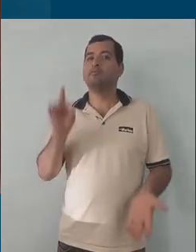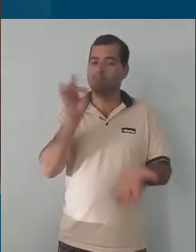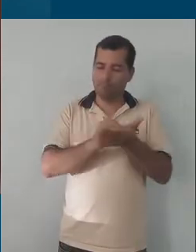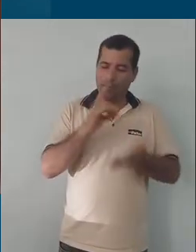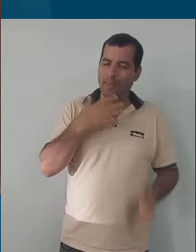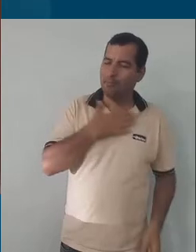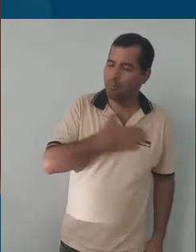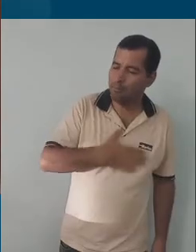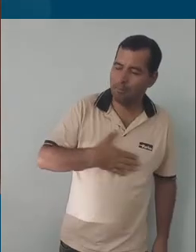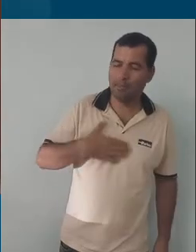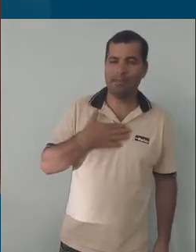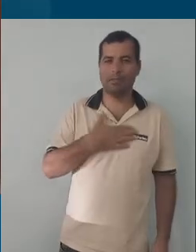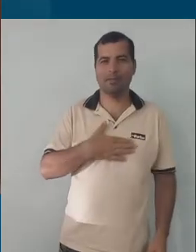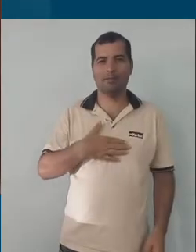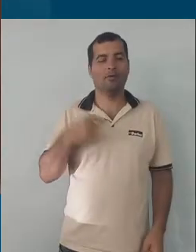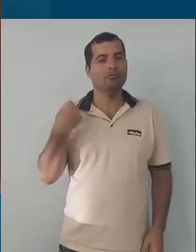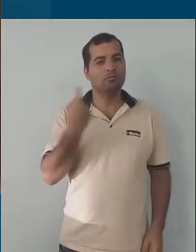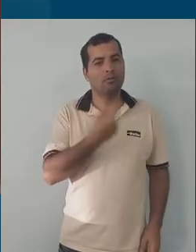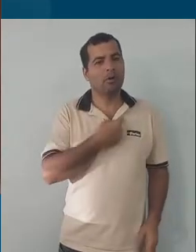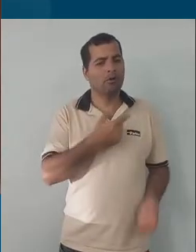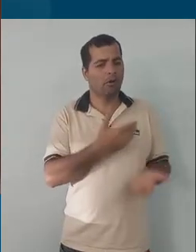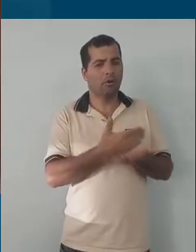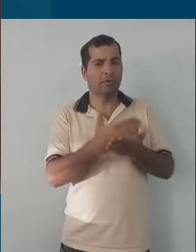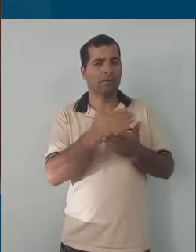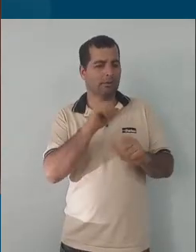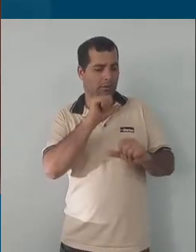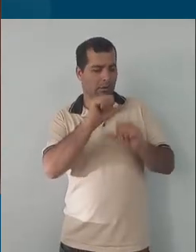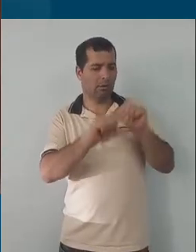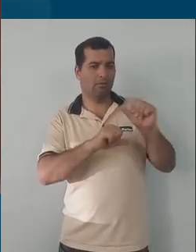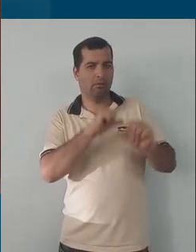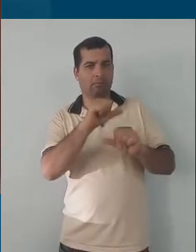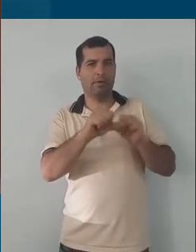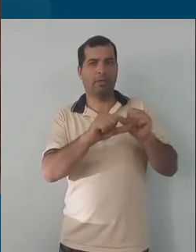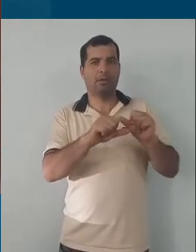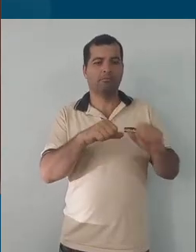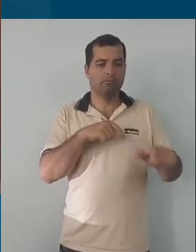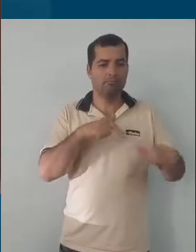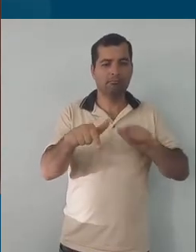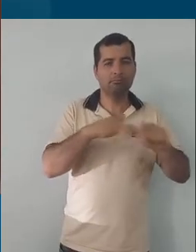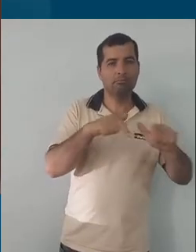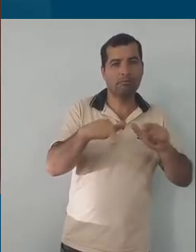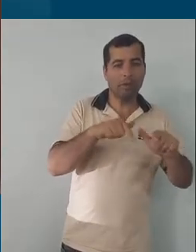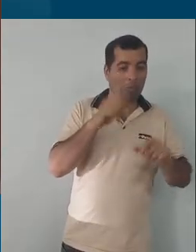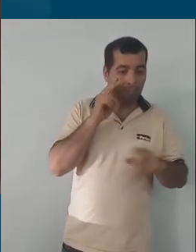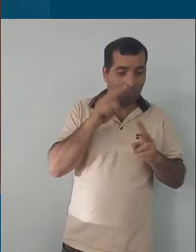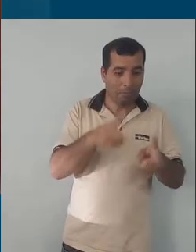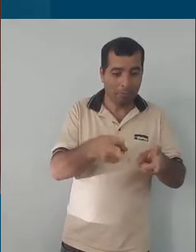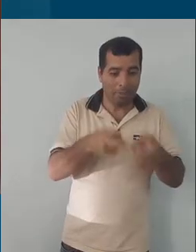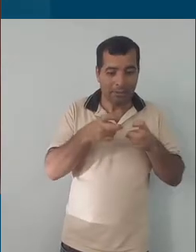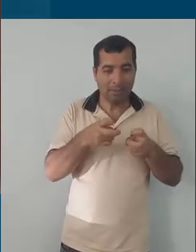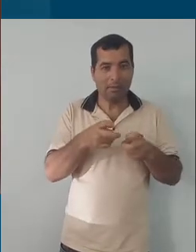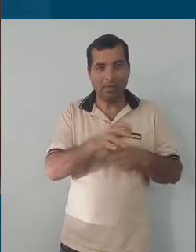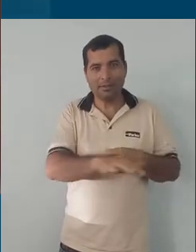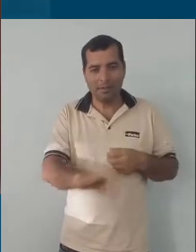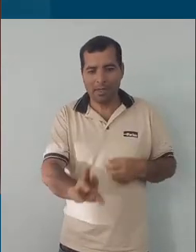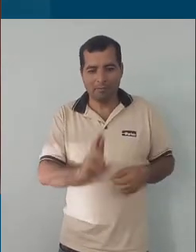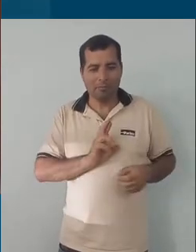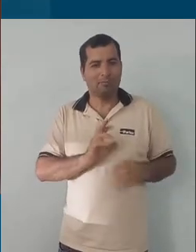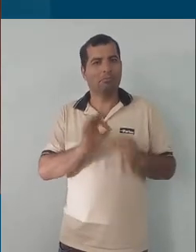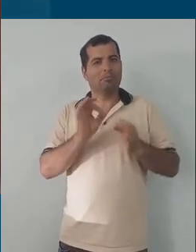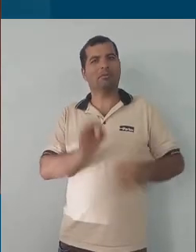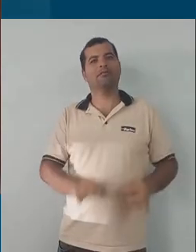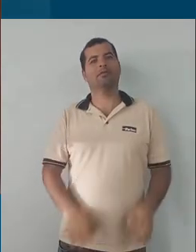gente começa a transformar as nossas práticas e a gente vê as crianças respondendo, porque elas respondem